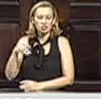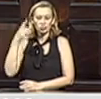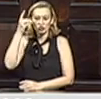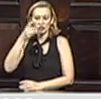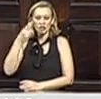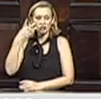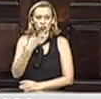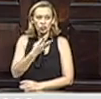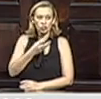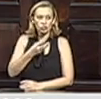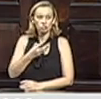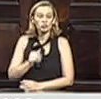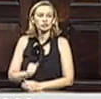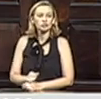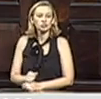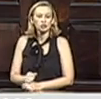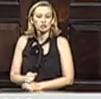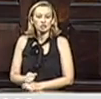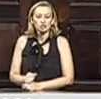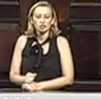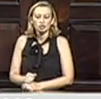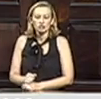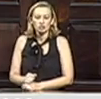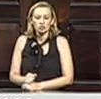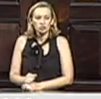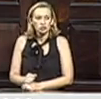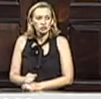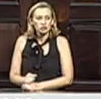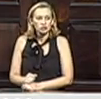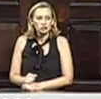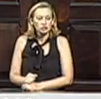vota sim. O destaque foi aprovado.